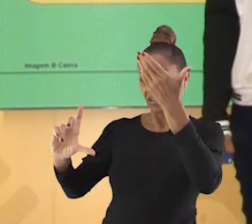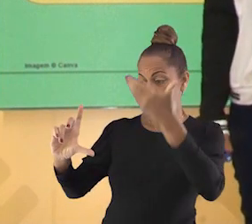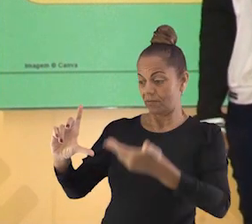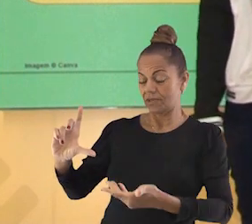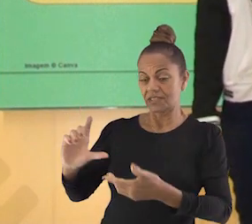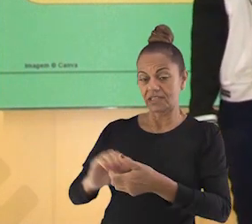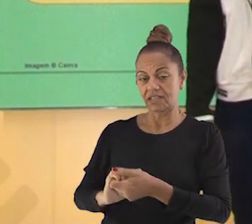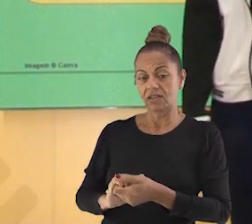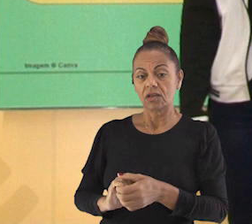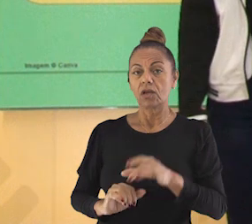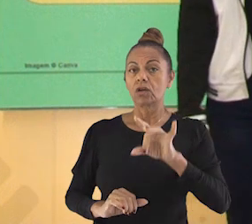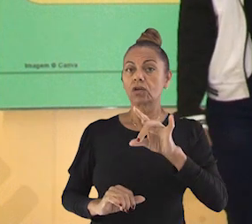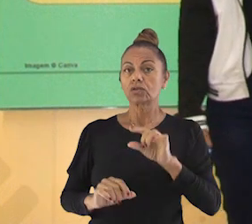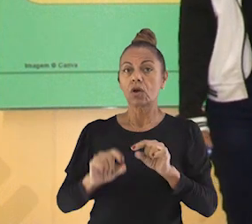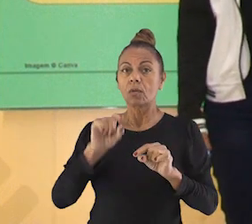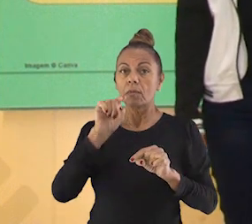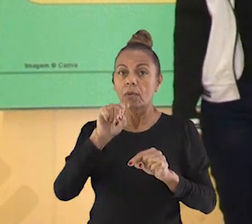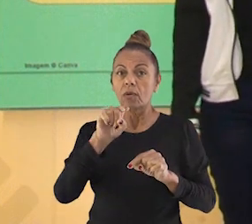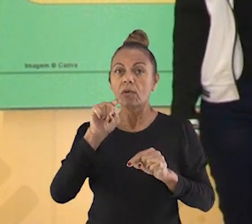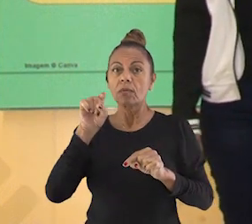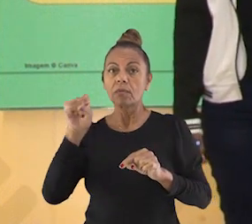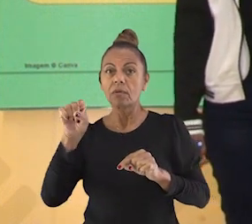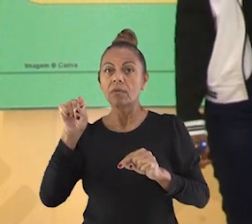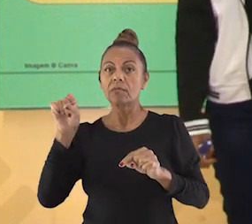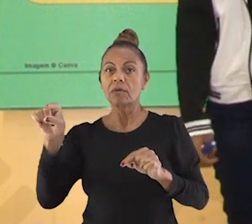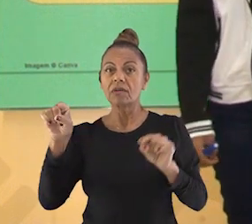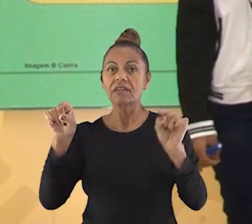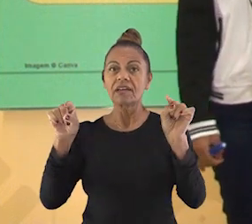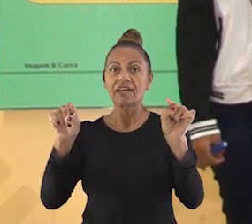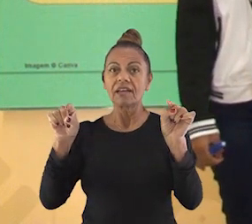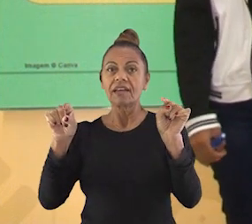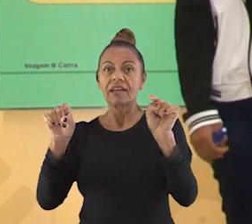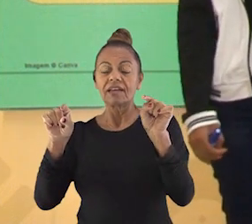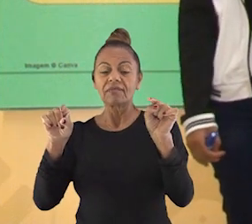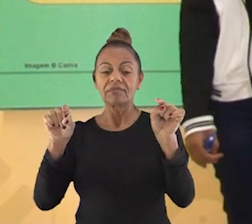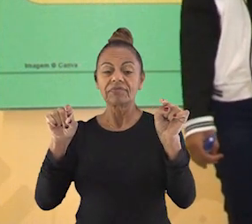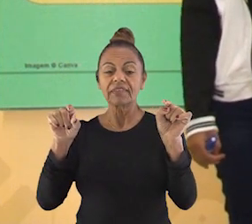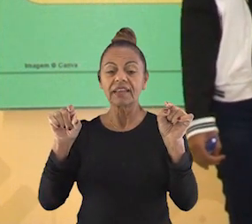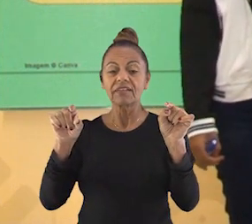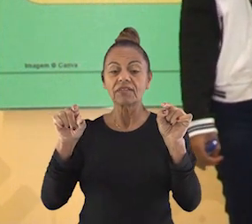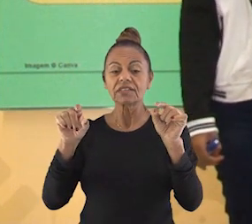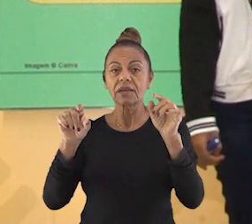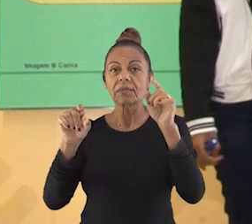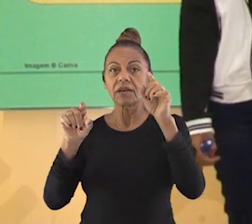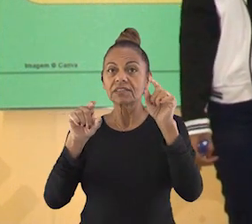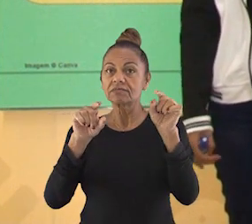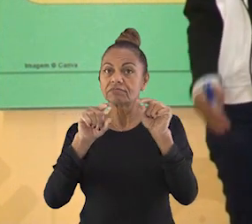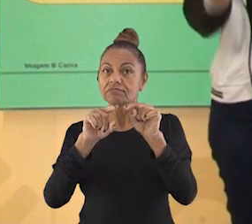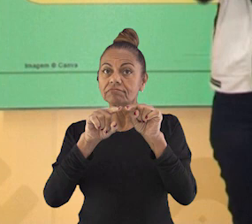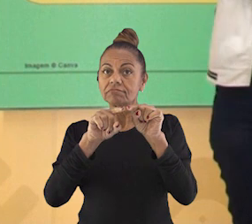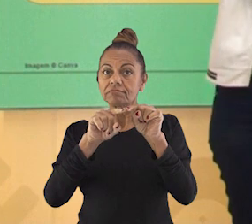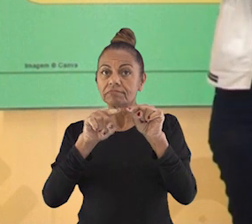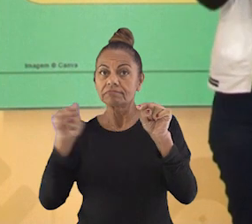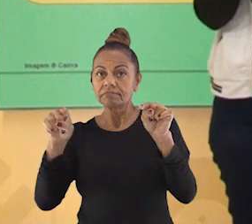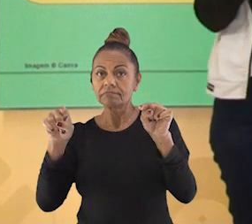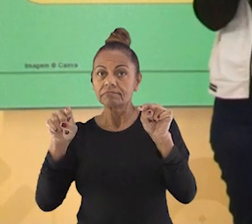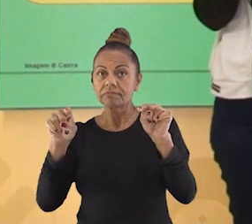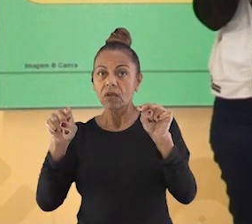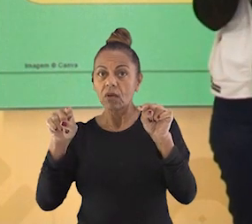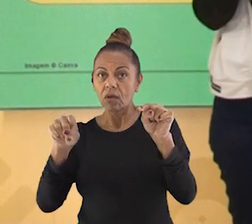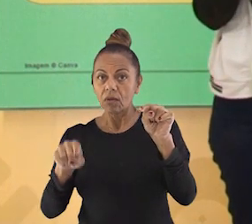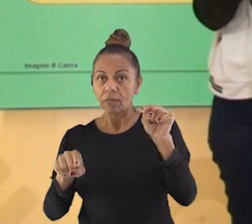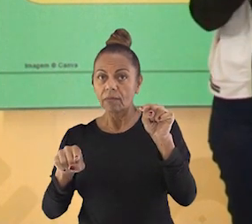ligar 2 pontinhos por vez. E esses pontos precisam ser vizinhos, na horizontal ou na